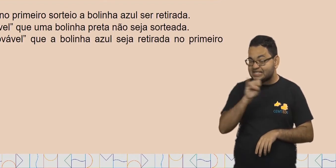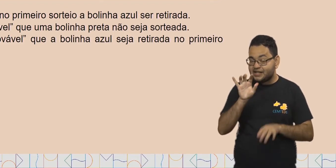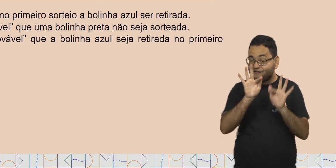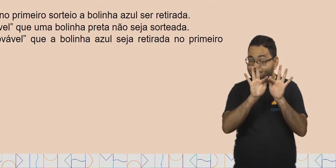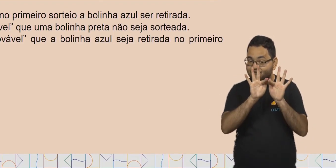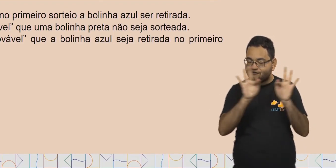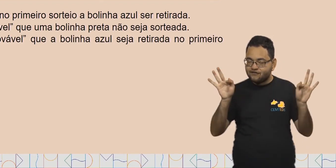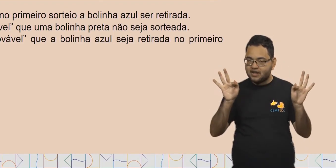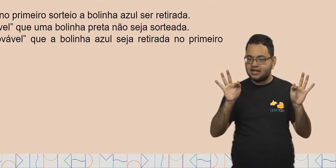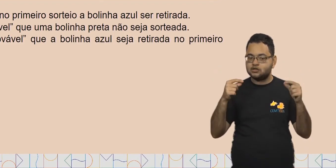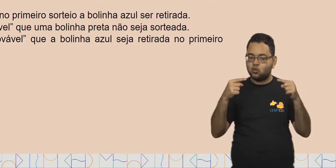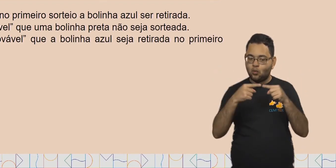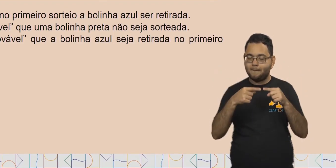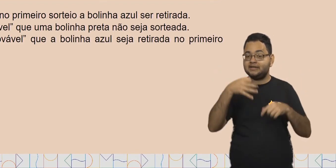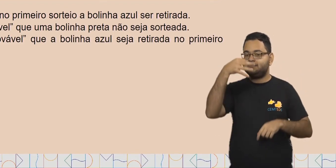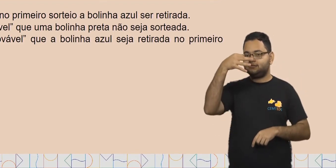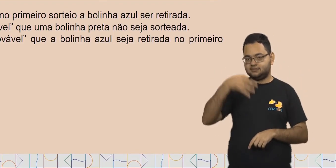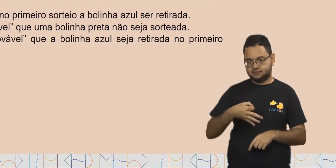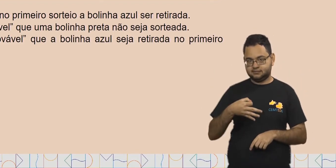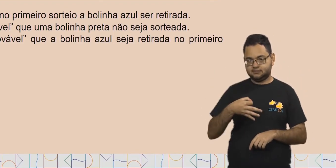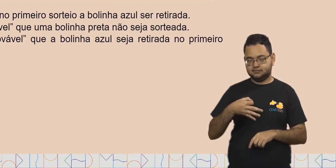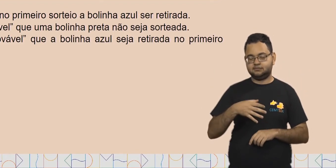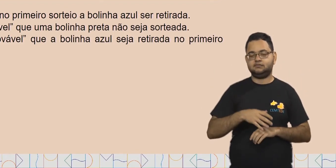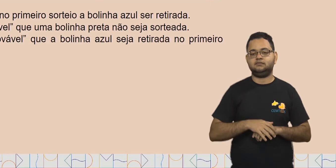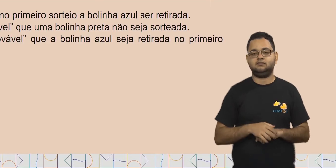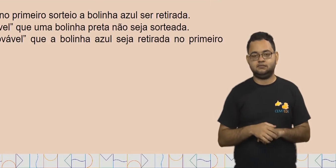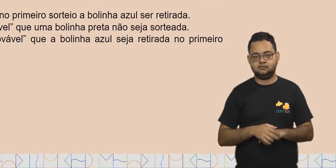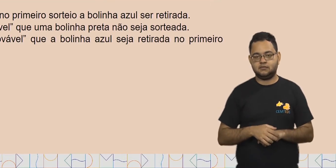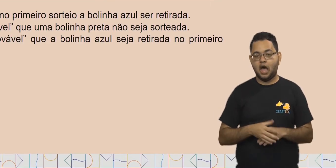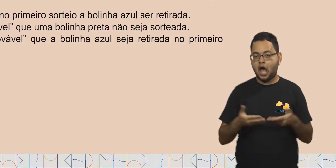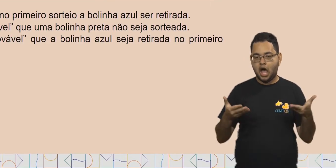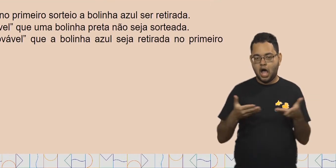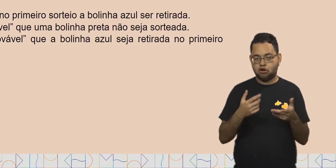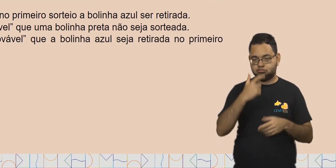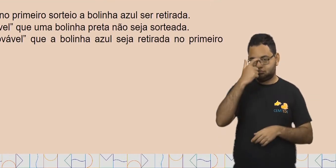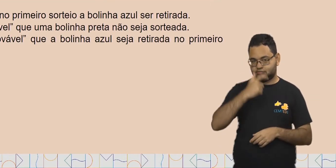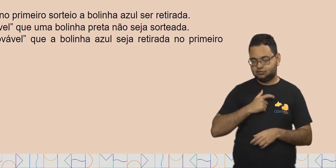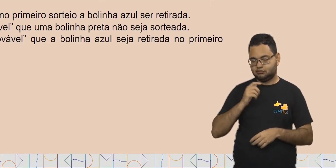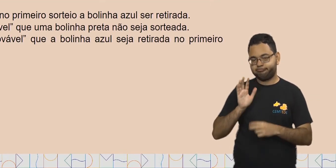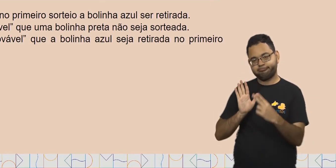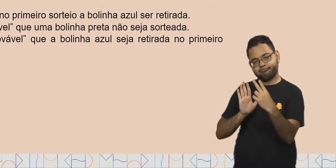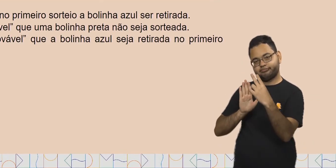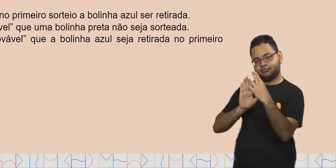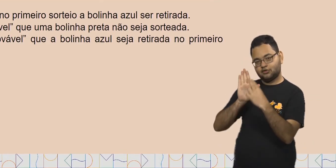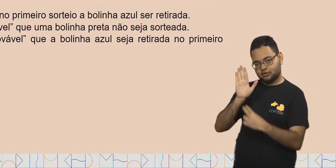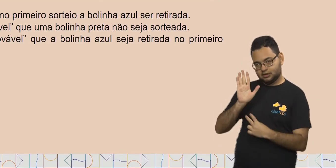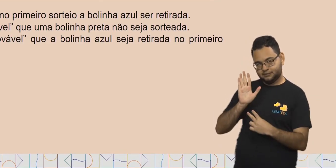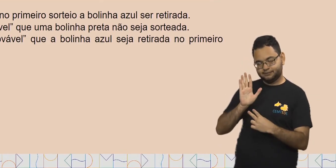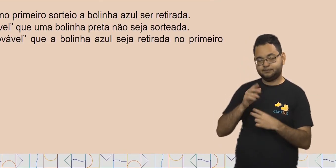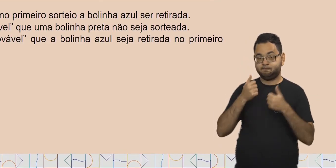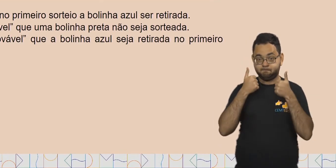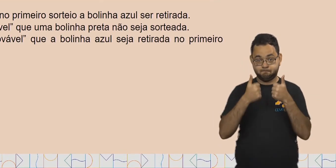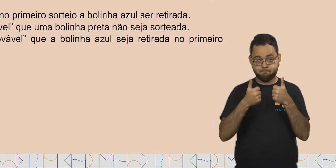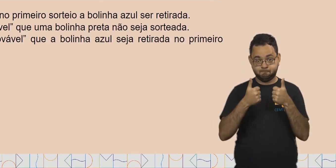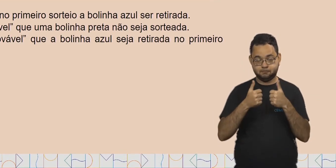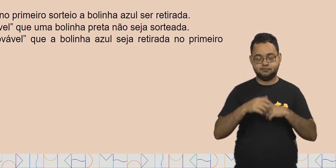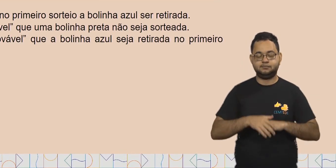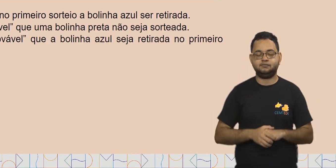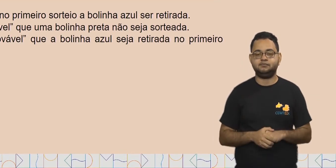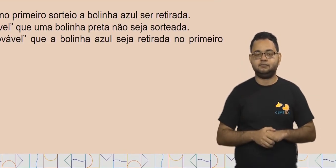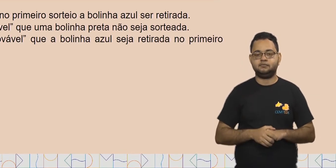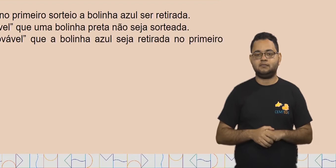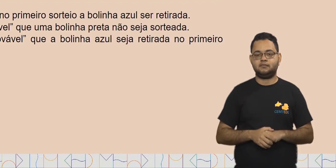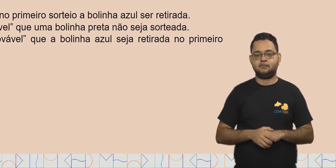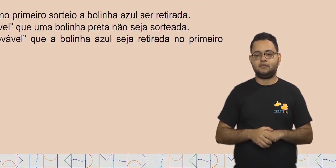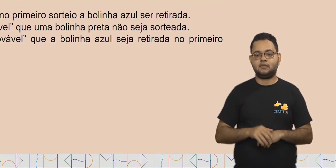na afirmativa verdadeira a professora vai ler as possibilidades para vocês tudo bem